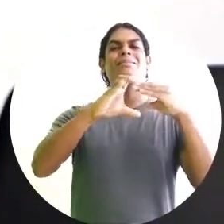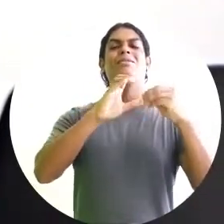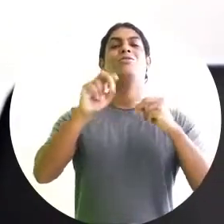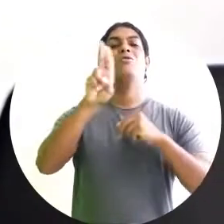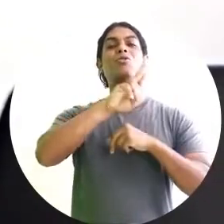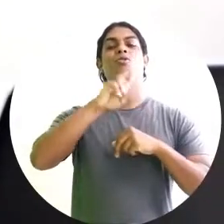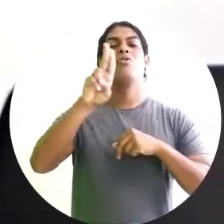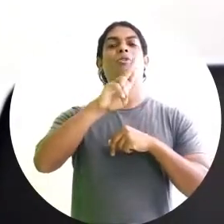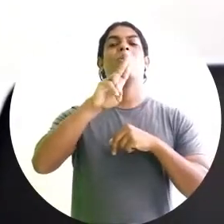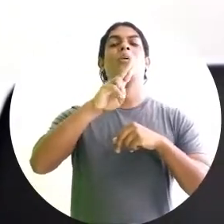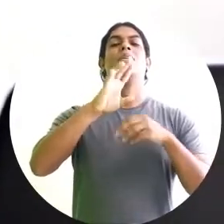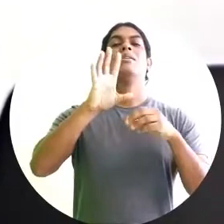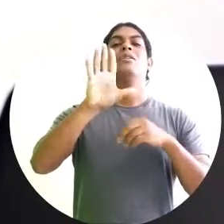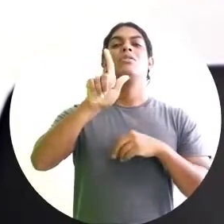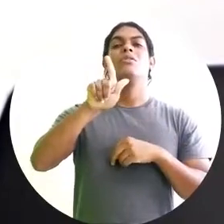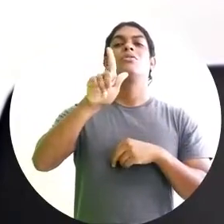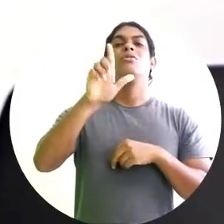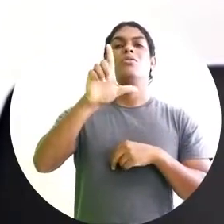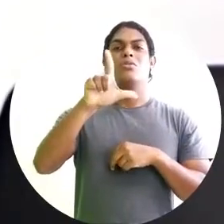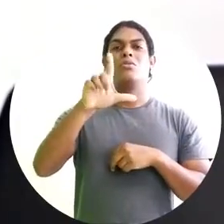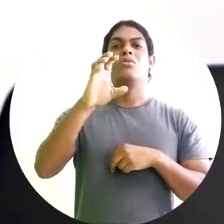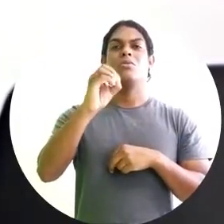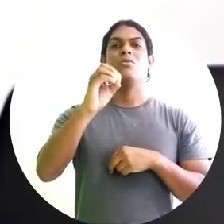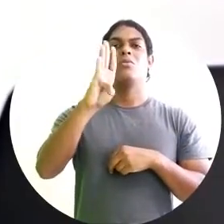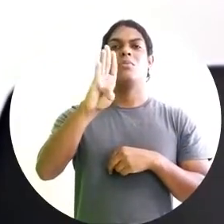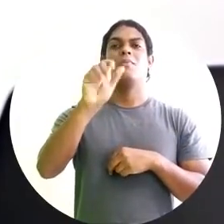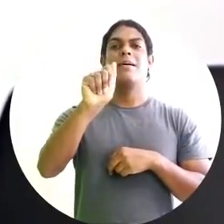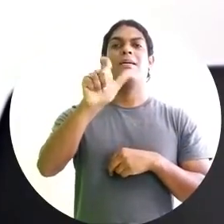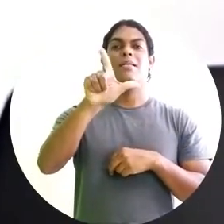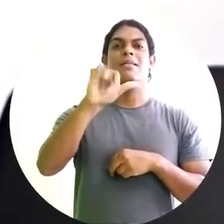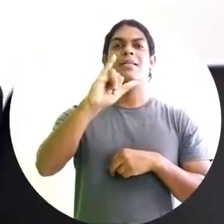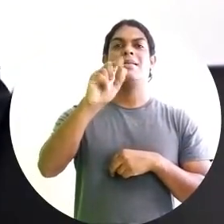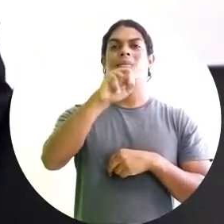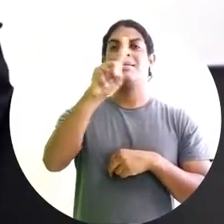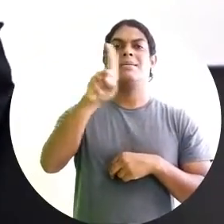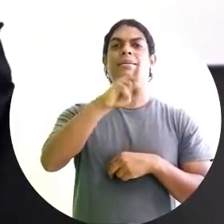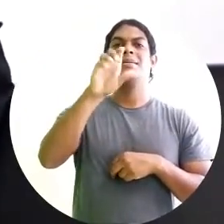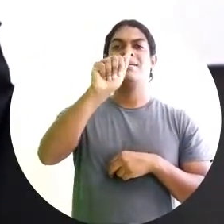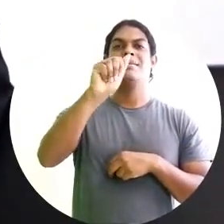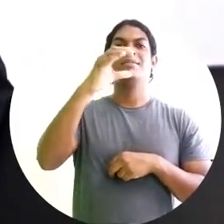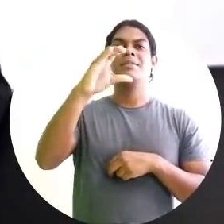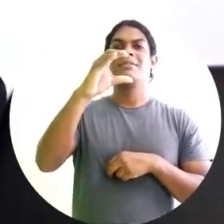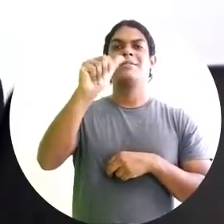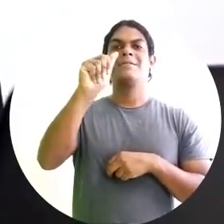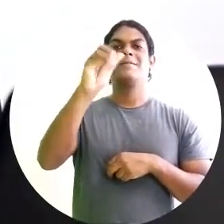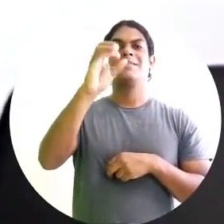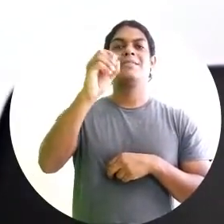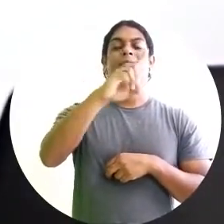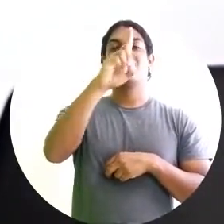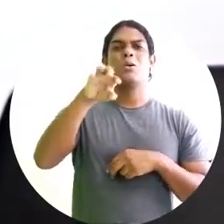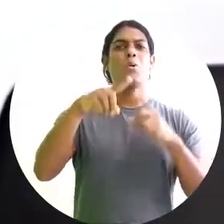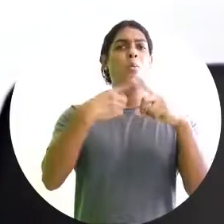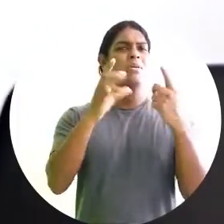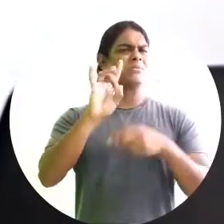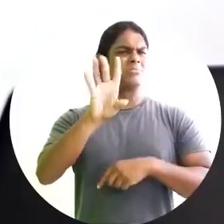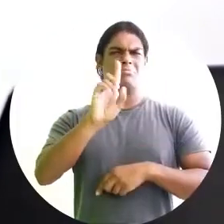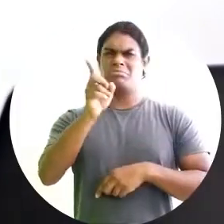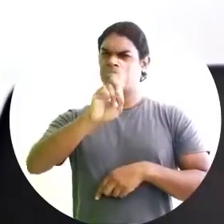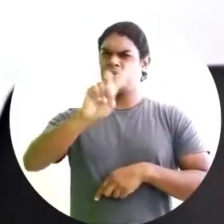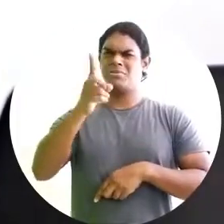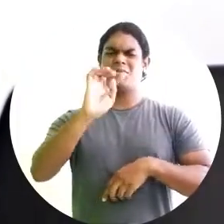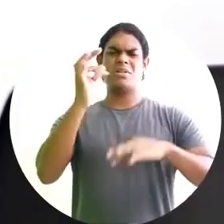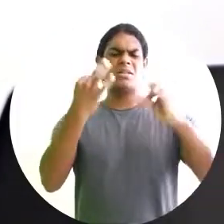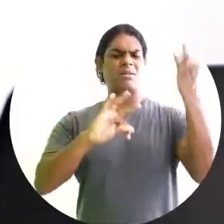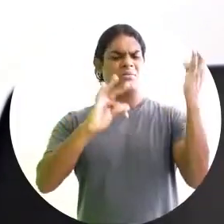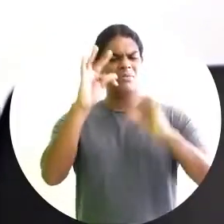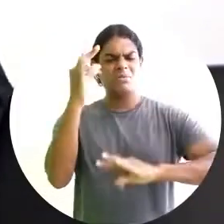nós chamamos de globalização. Mas a globalização não fica só nas telecomunicações, não fica na tecnologia,